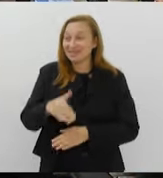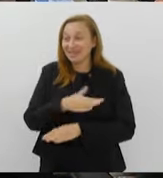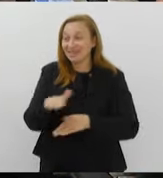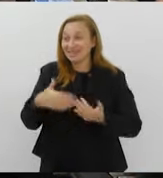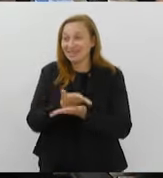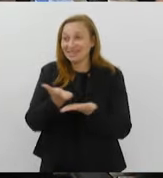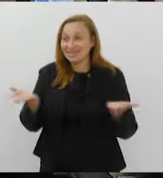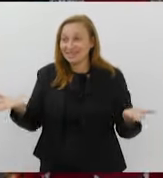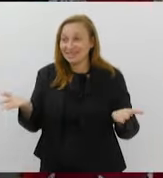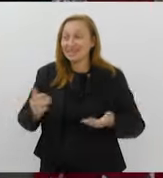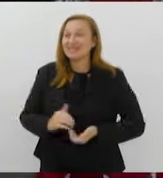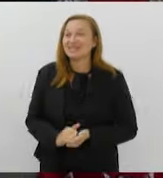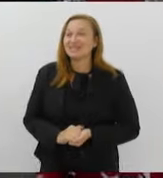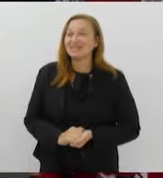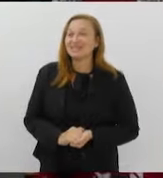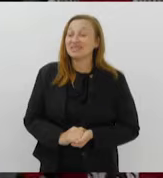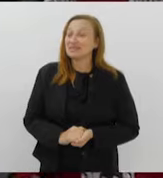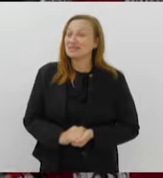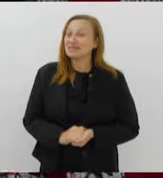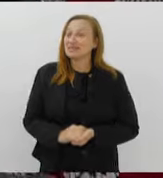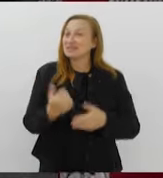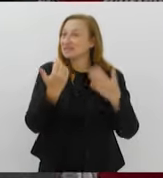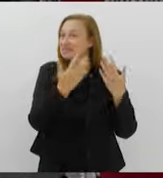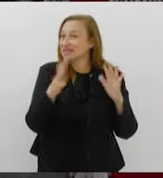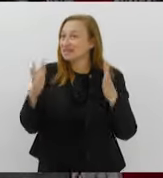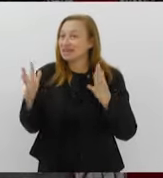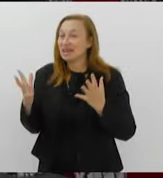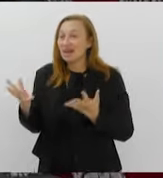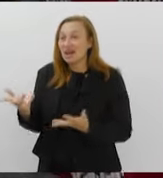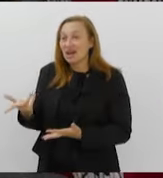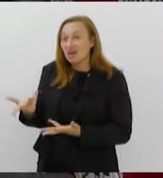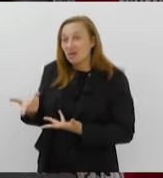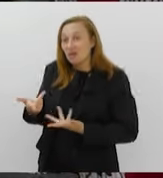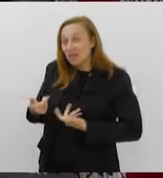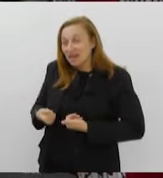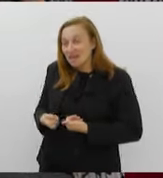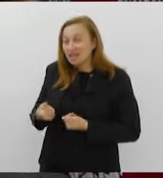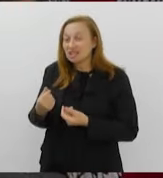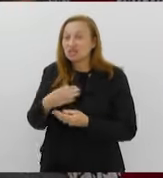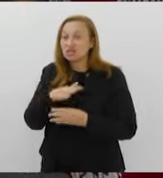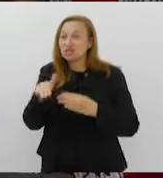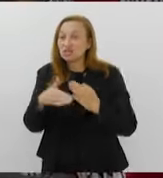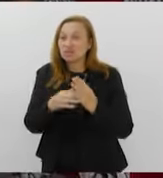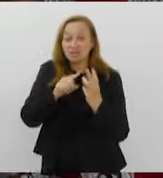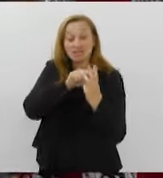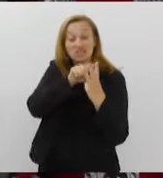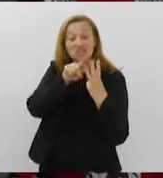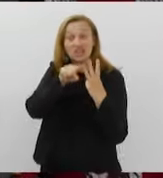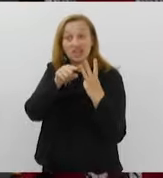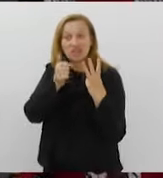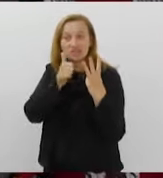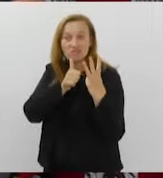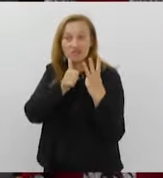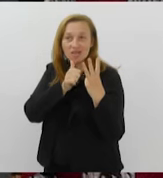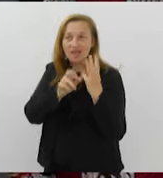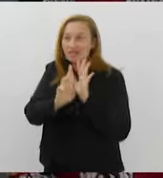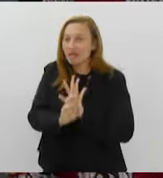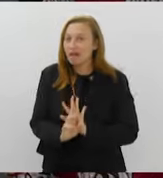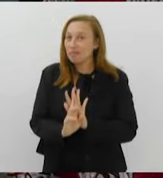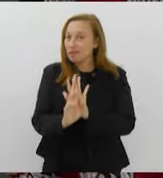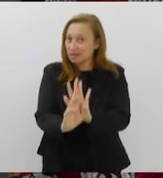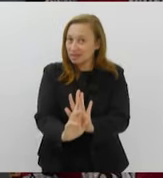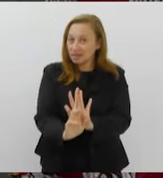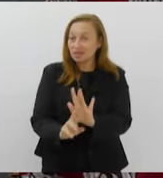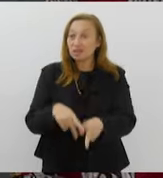Queria começar exaltando as qualidades de todas as três combatentes, representantes